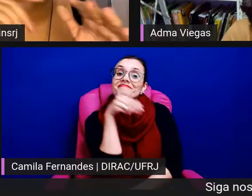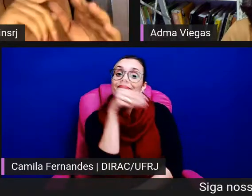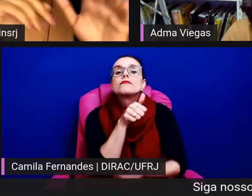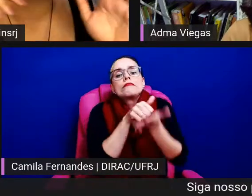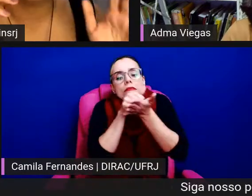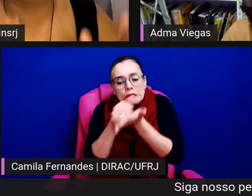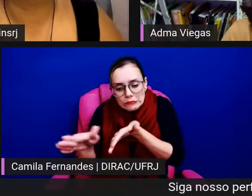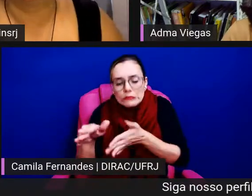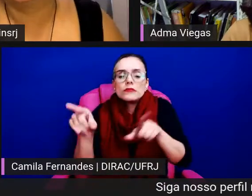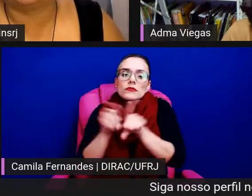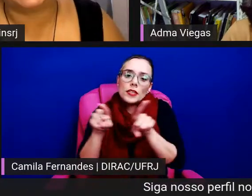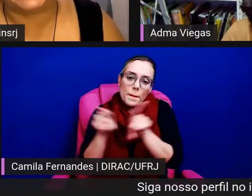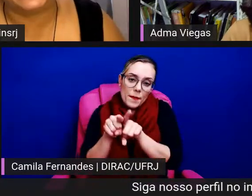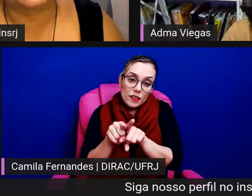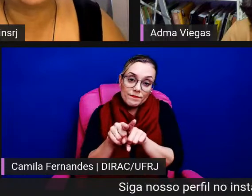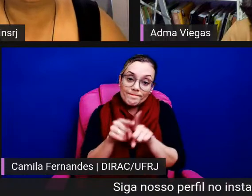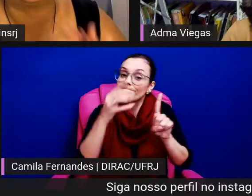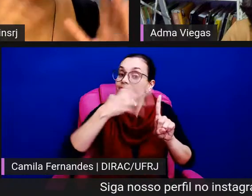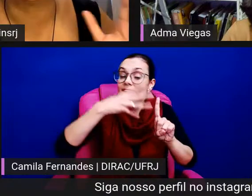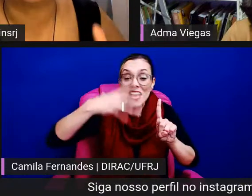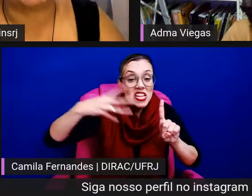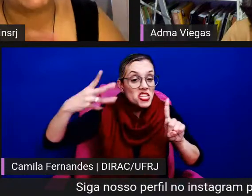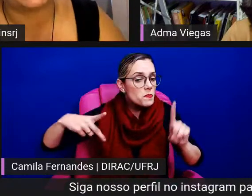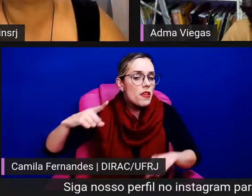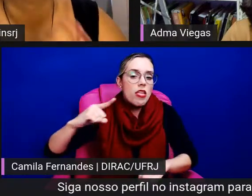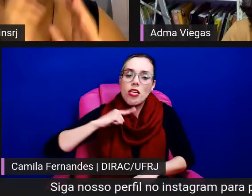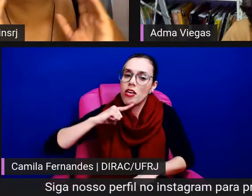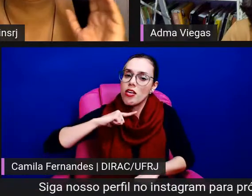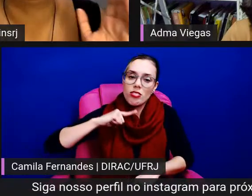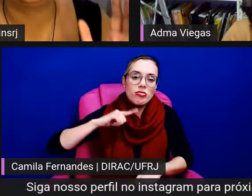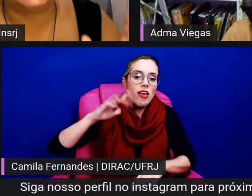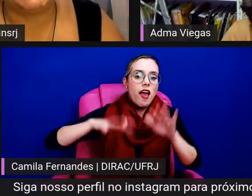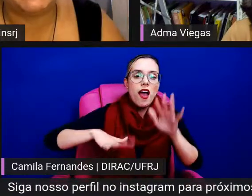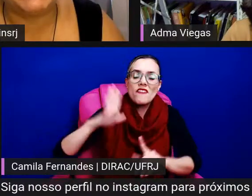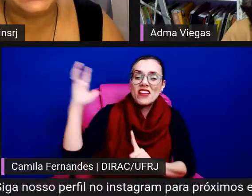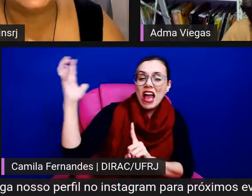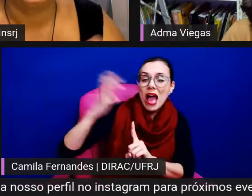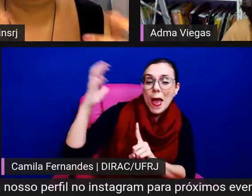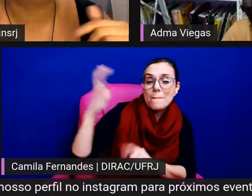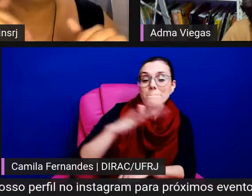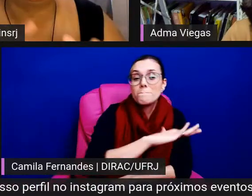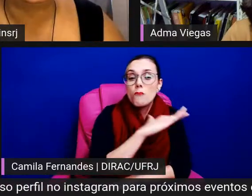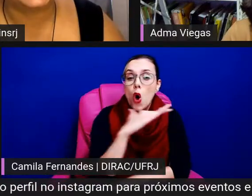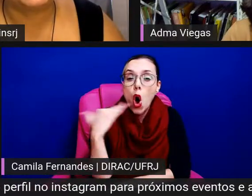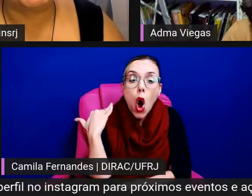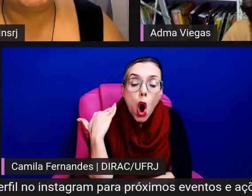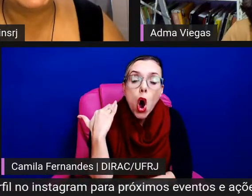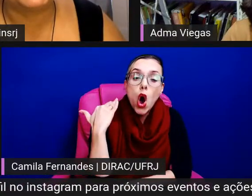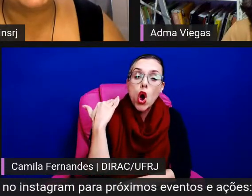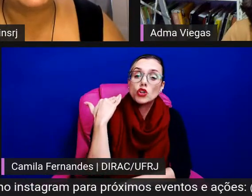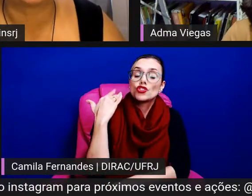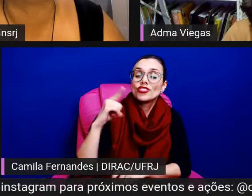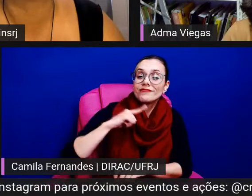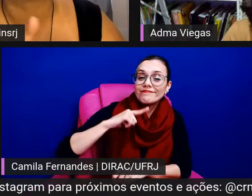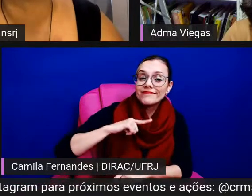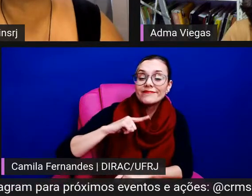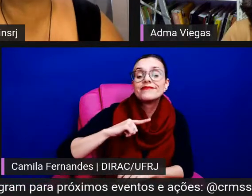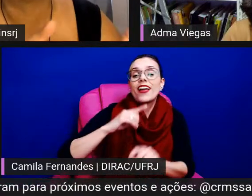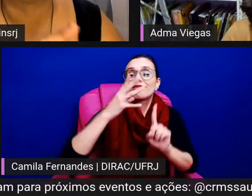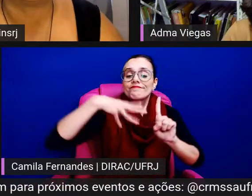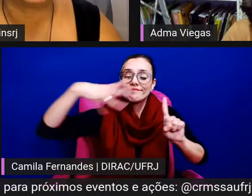gente ver as portas dos banheiros com ameaças de morte, com LGBTfobia, e também na sala dos professores,